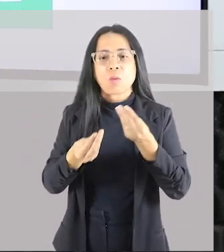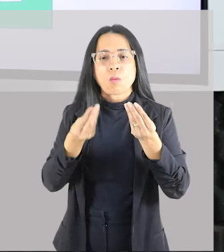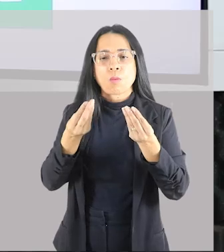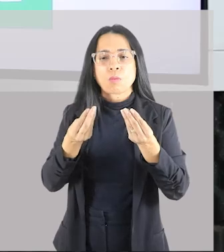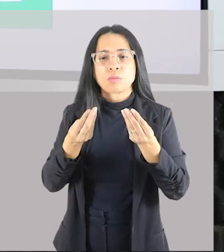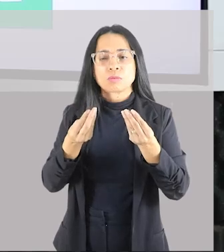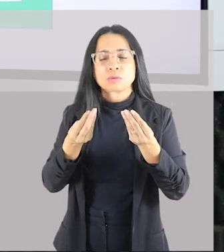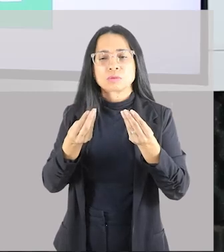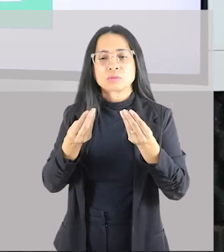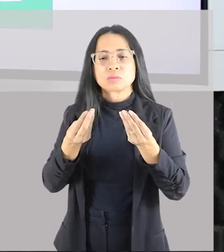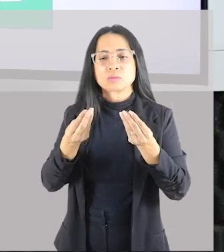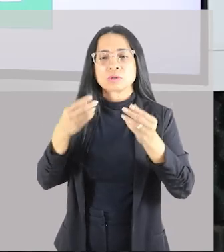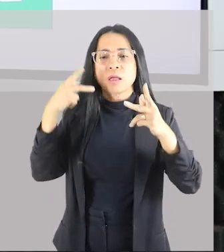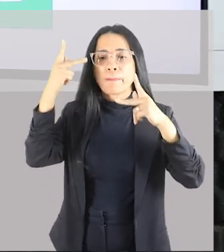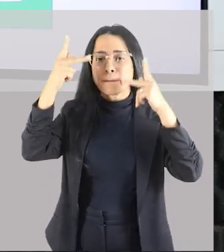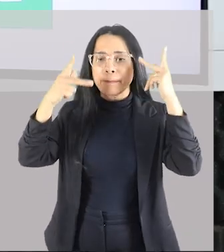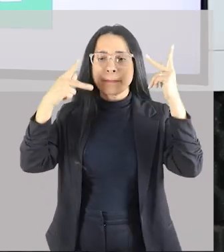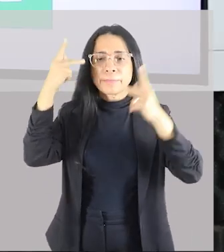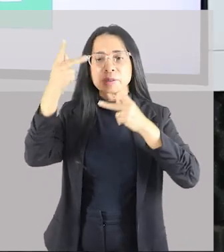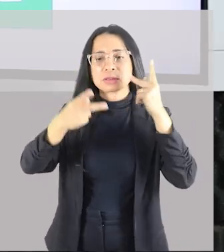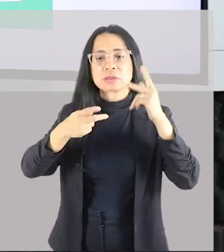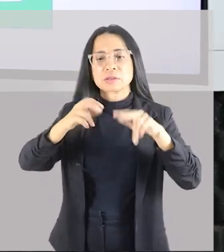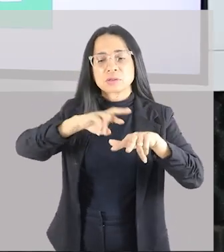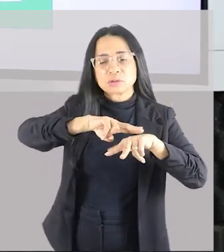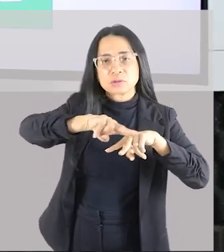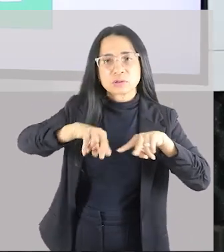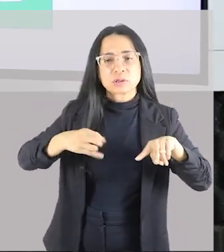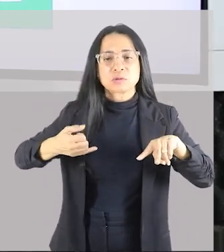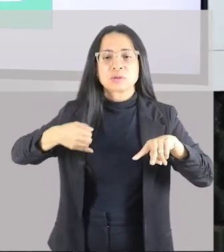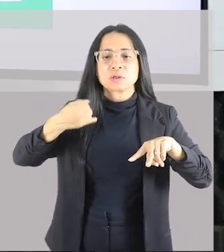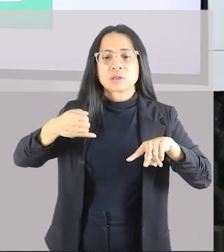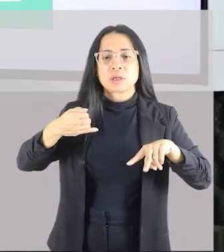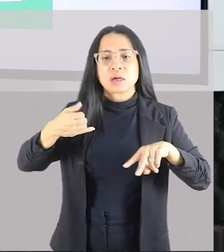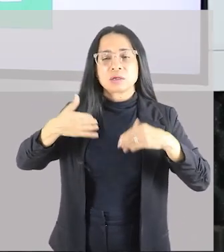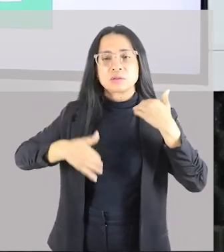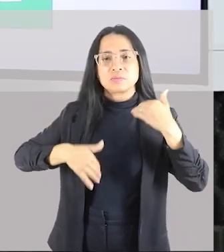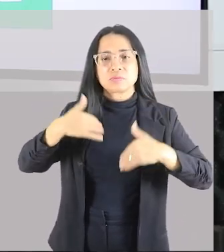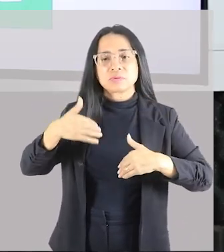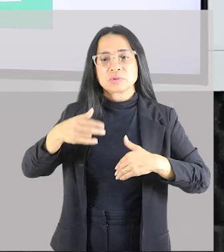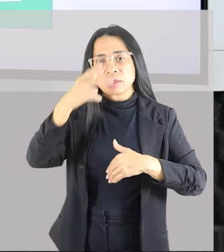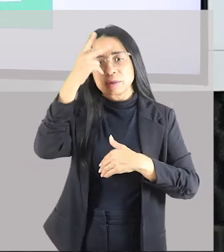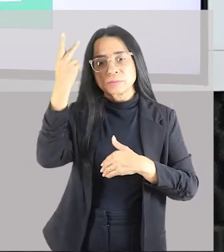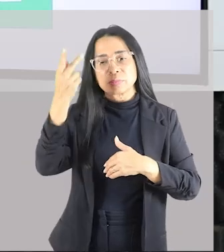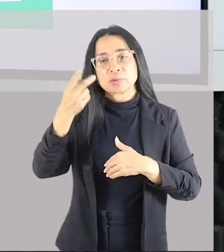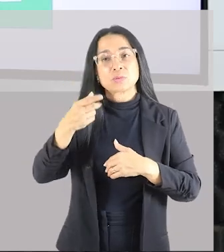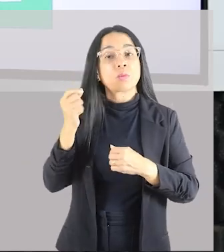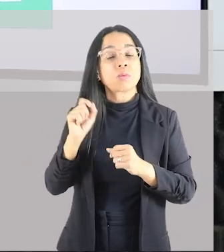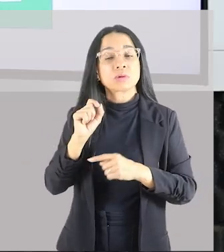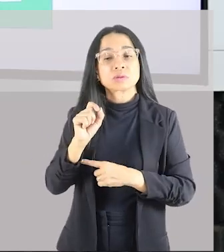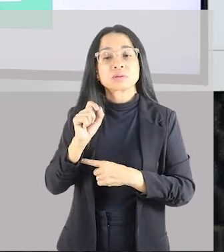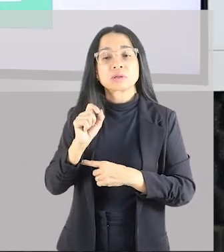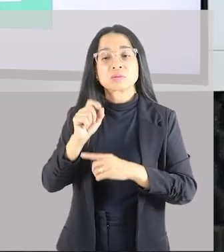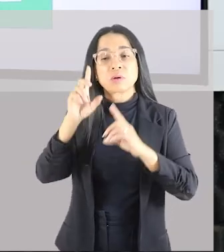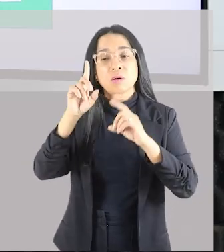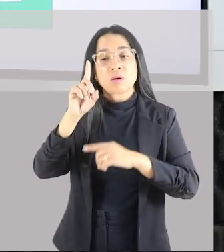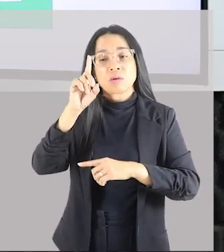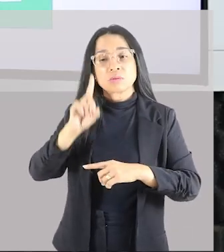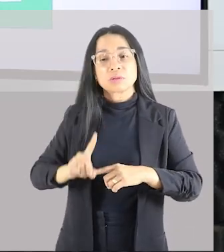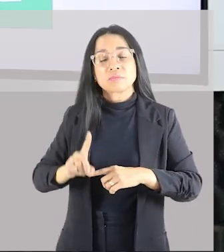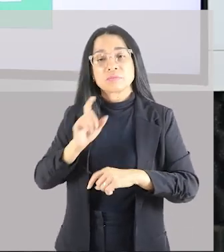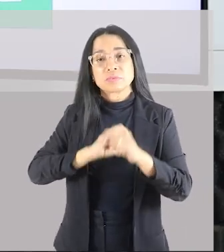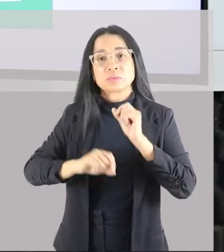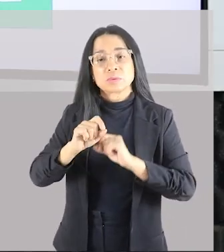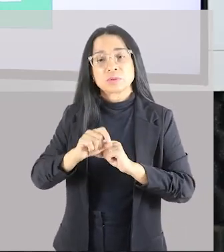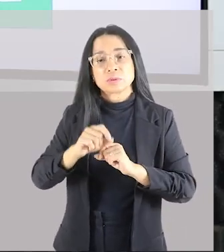psíquicas de gênero, de idade e de maneira física, por exemplo, das pessoas com deficiência, que nós não